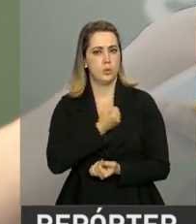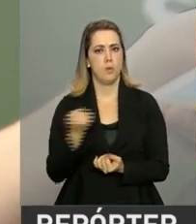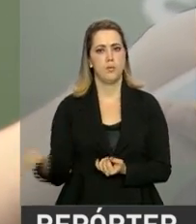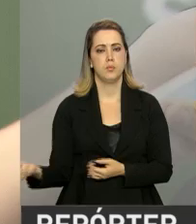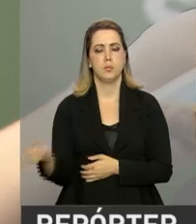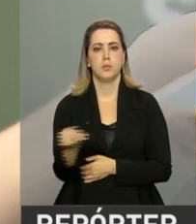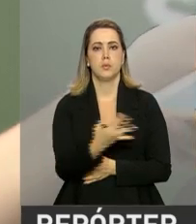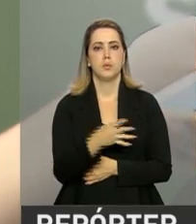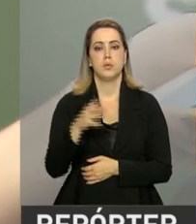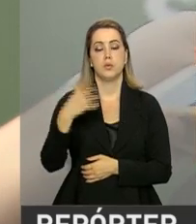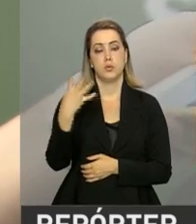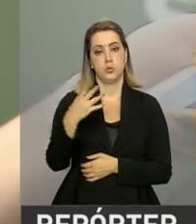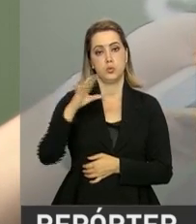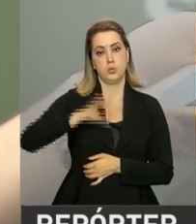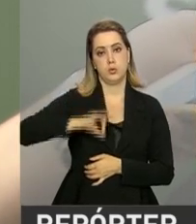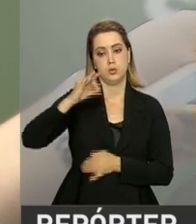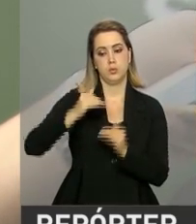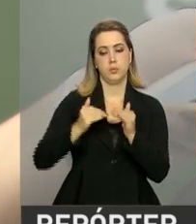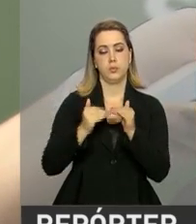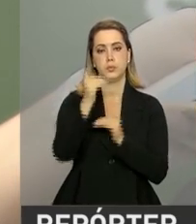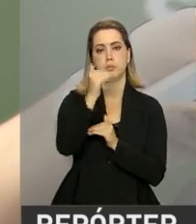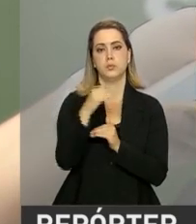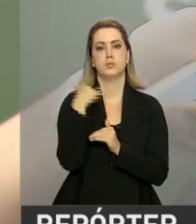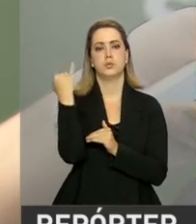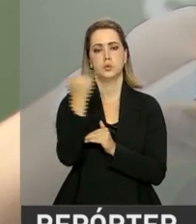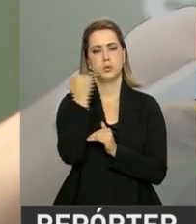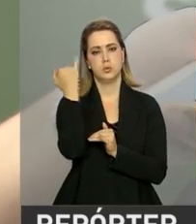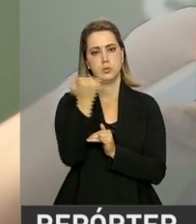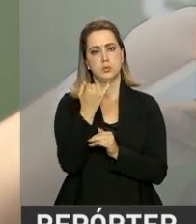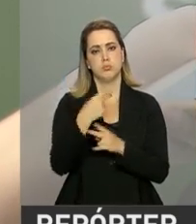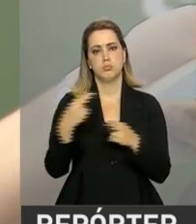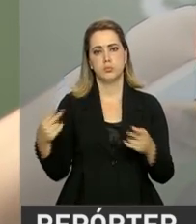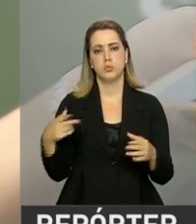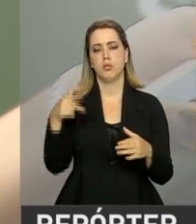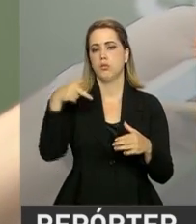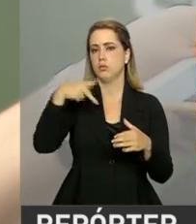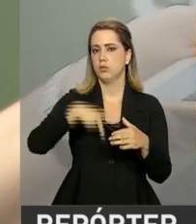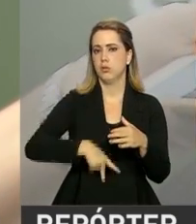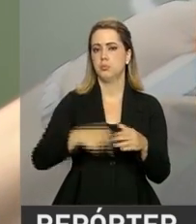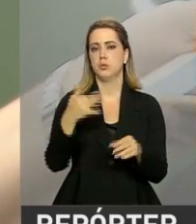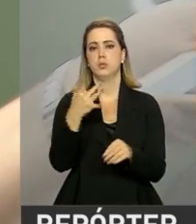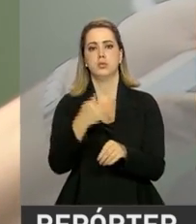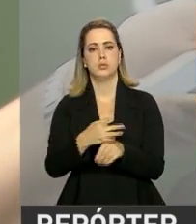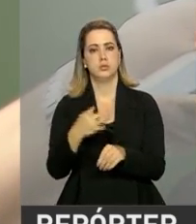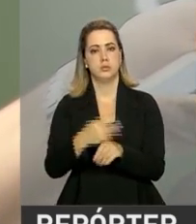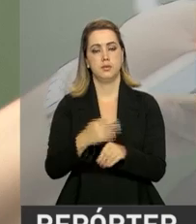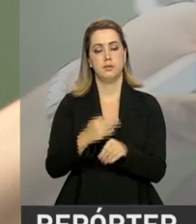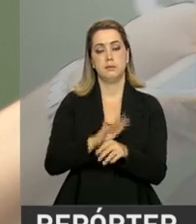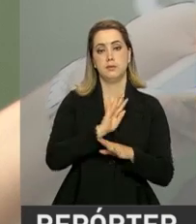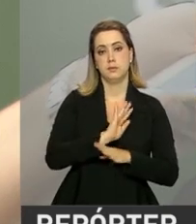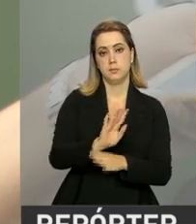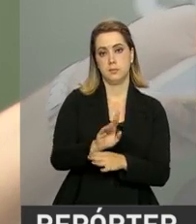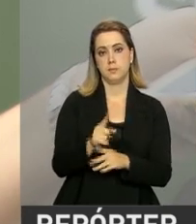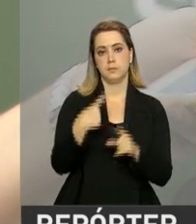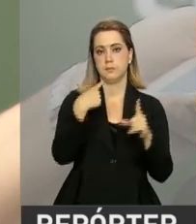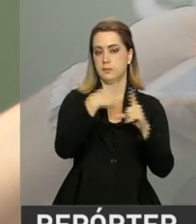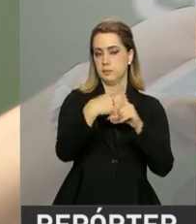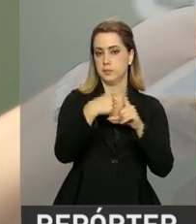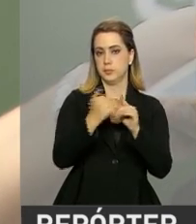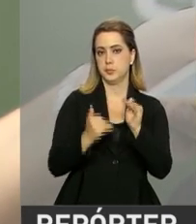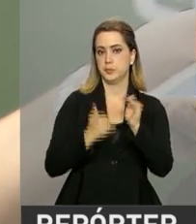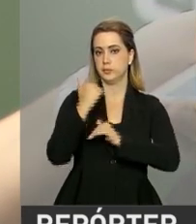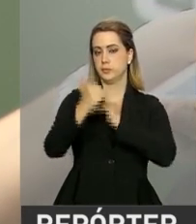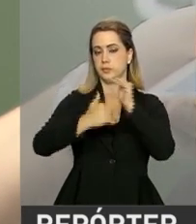de 4% com importantes produtos aí como o petróleo Minero de ferros eles eles têm contribuído positivamente pro